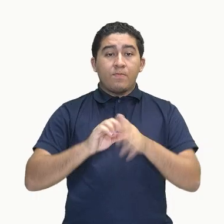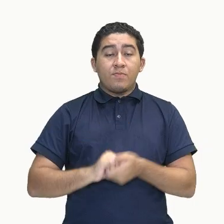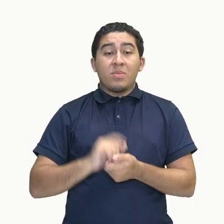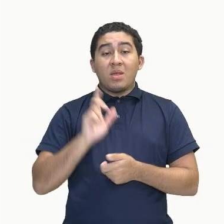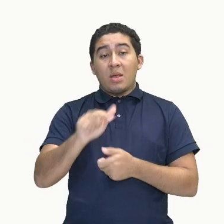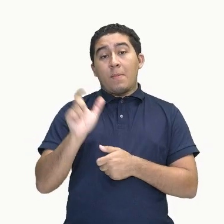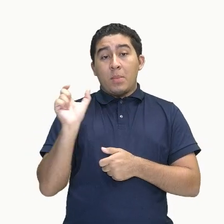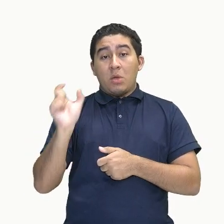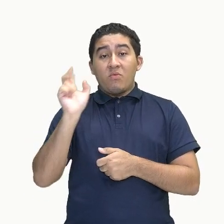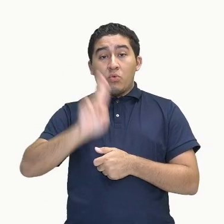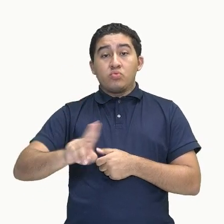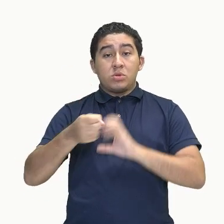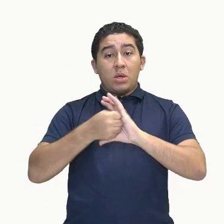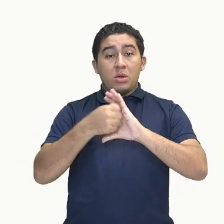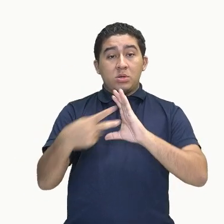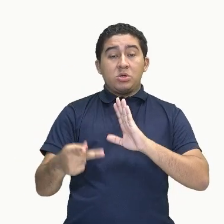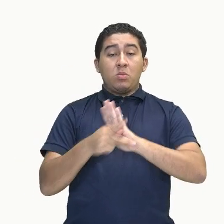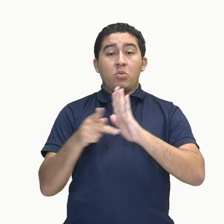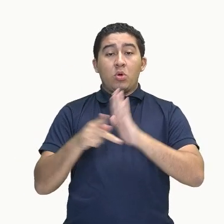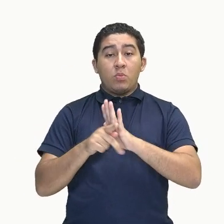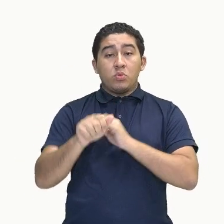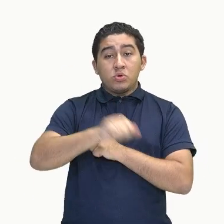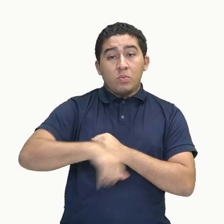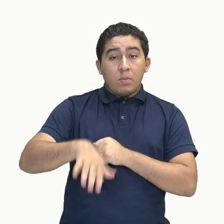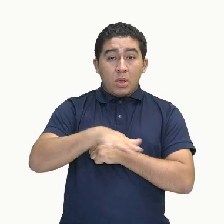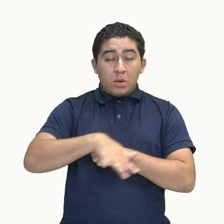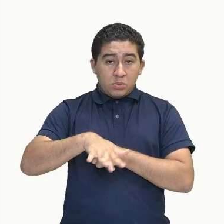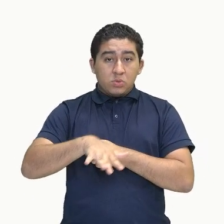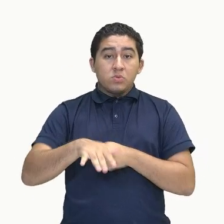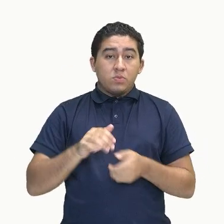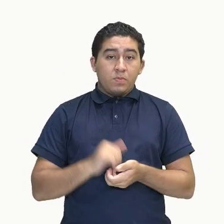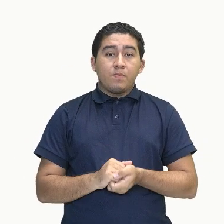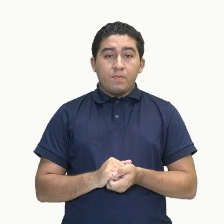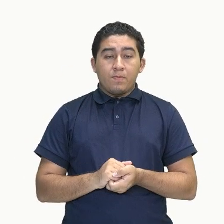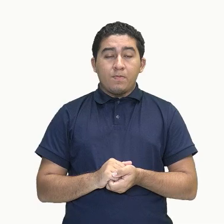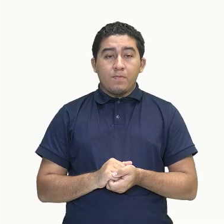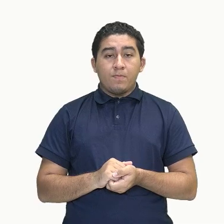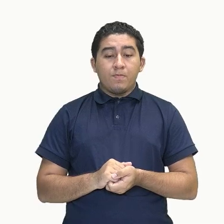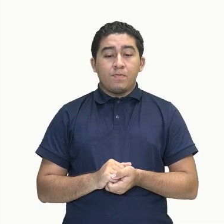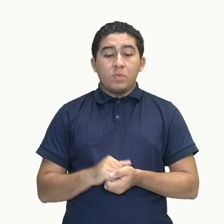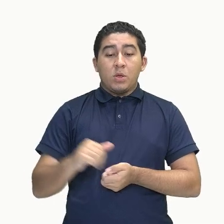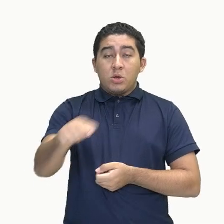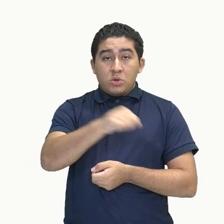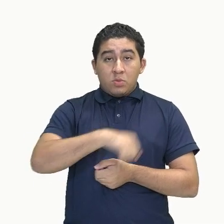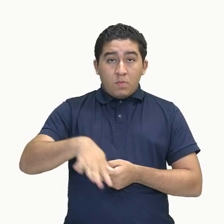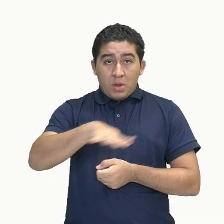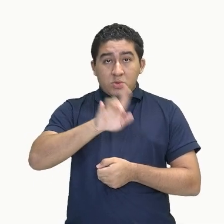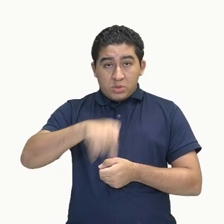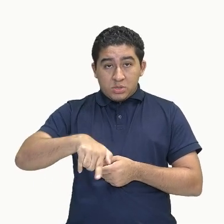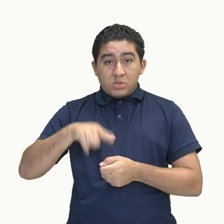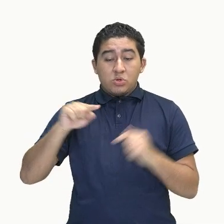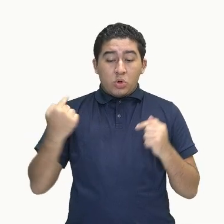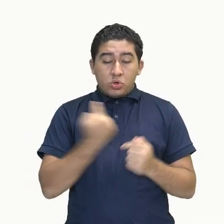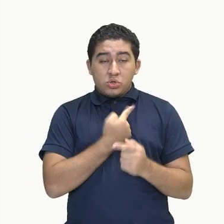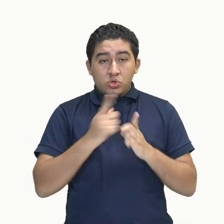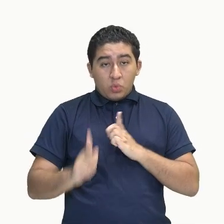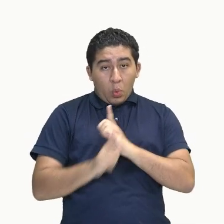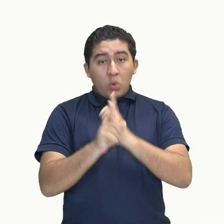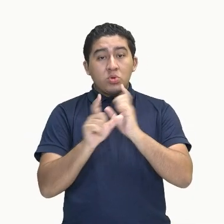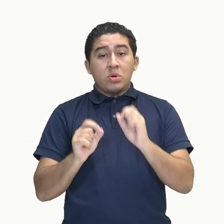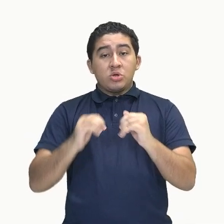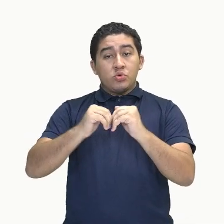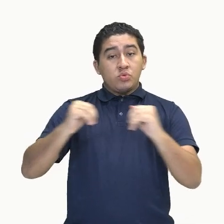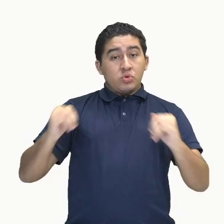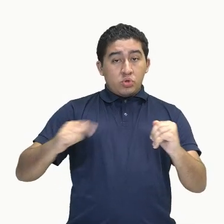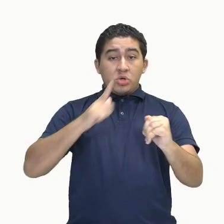para caracterizar uma porção do território. E esse território nós vamos encontrar os divisores de água,